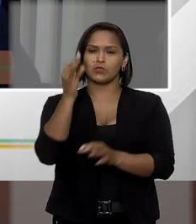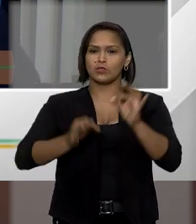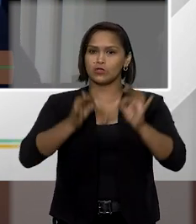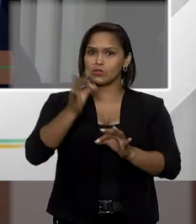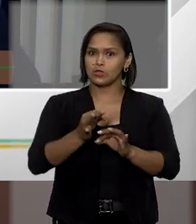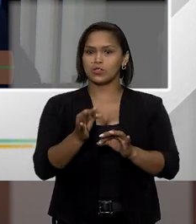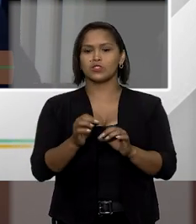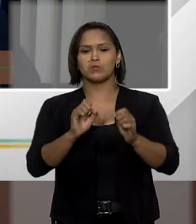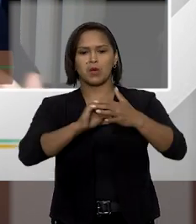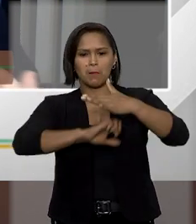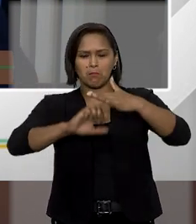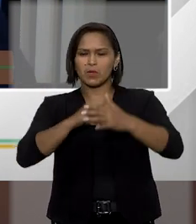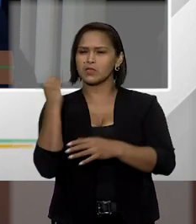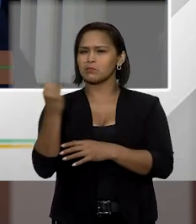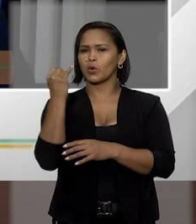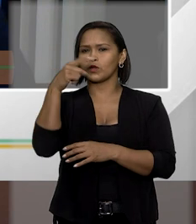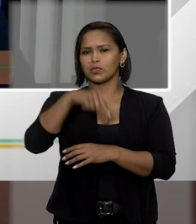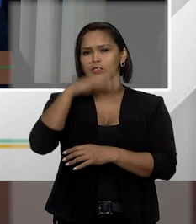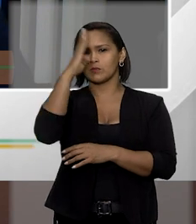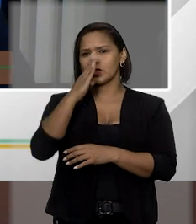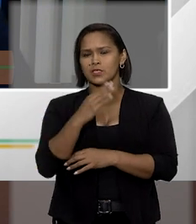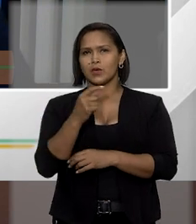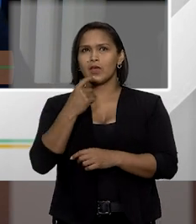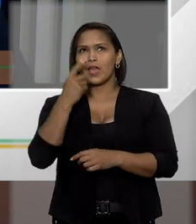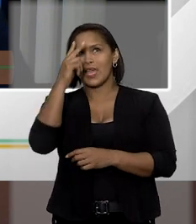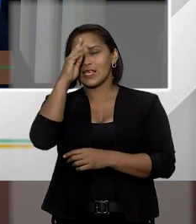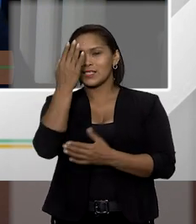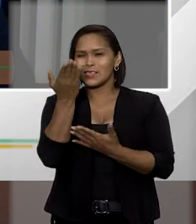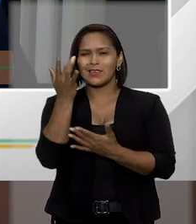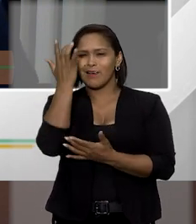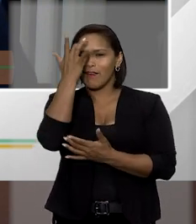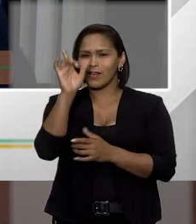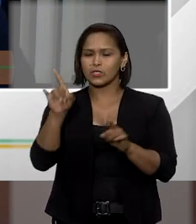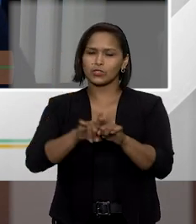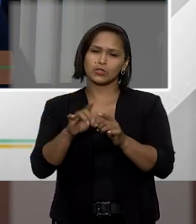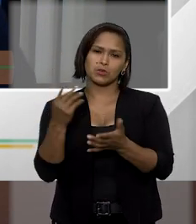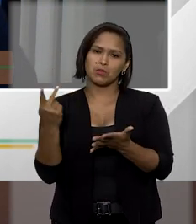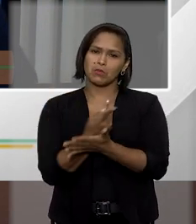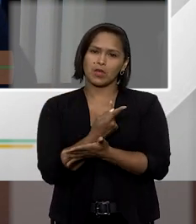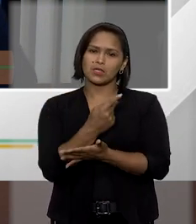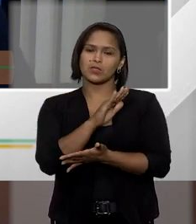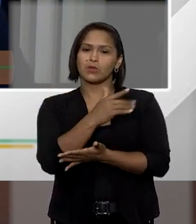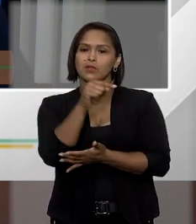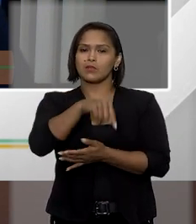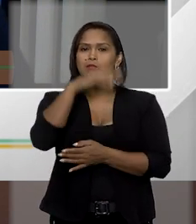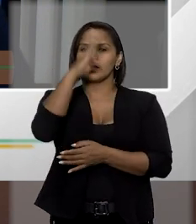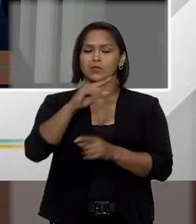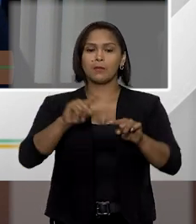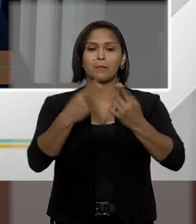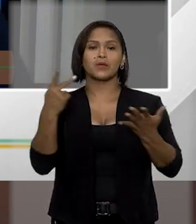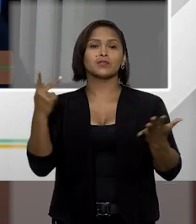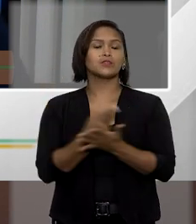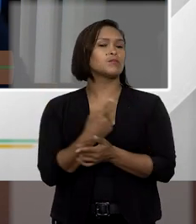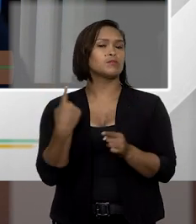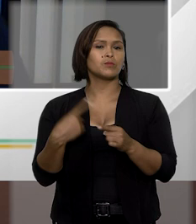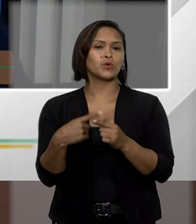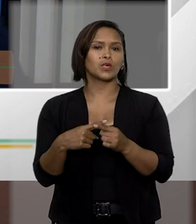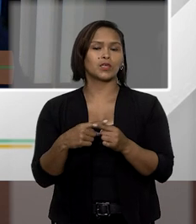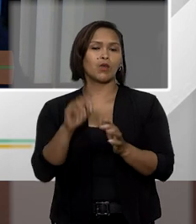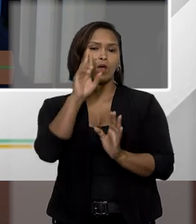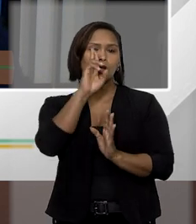de uma grande empresa no Brasil. Claro que nós estamos aqui trabalhando por hipóteses, isso quase não acontece no nosso país. Mas numa situação como essa, por que